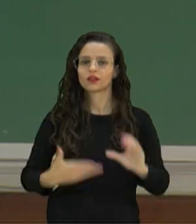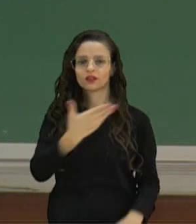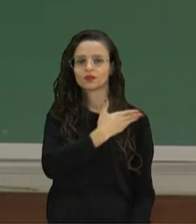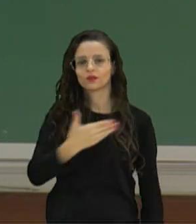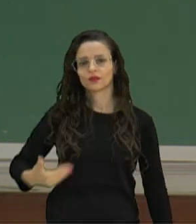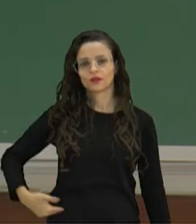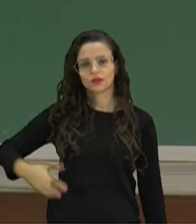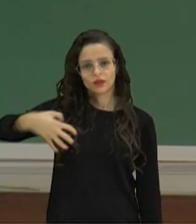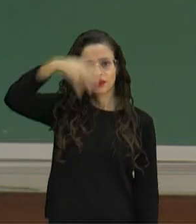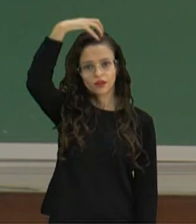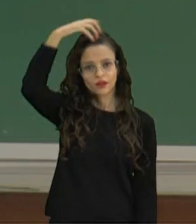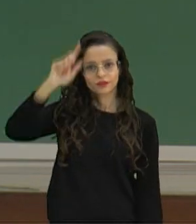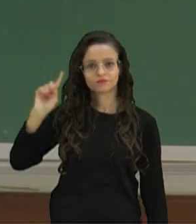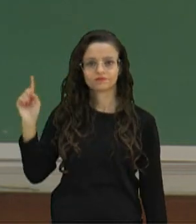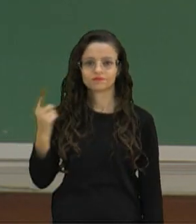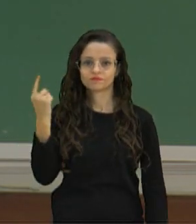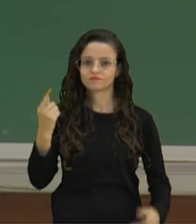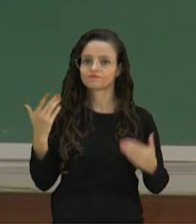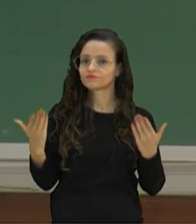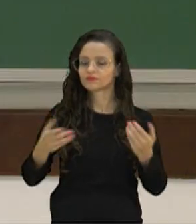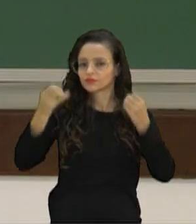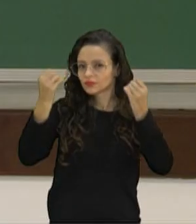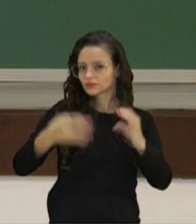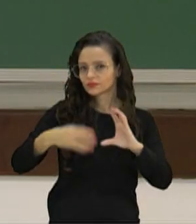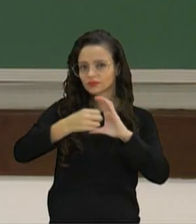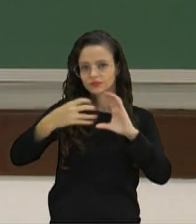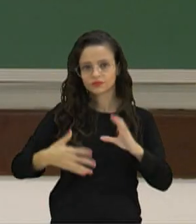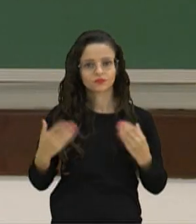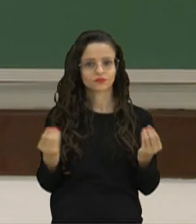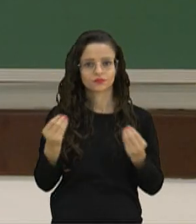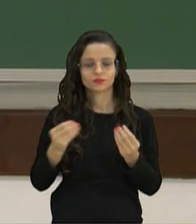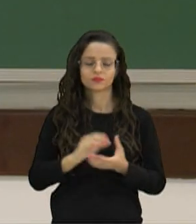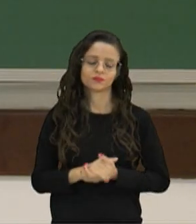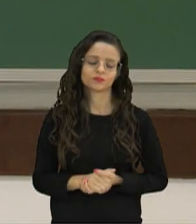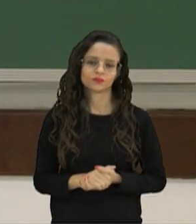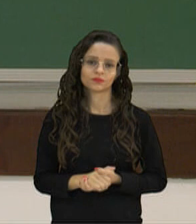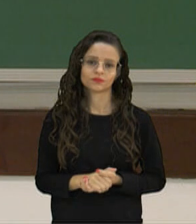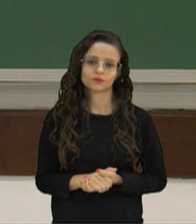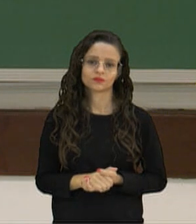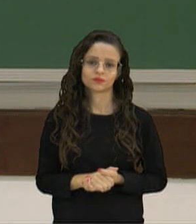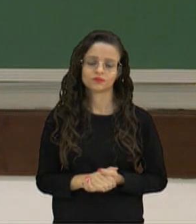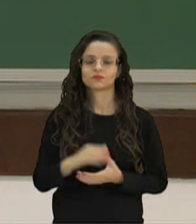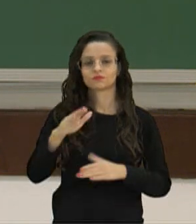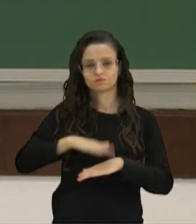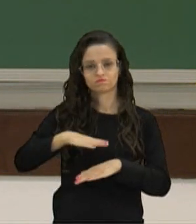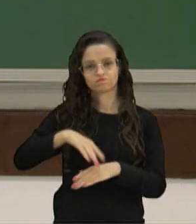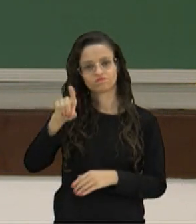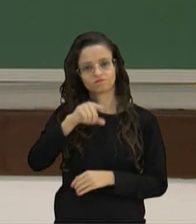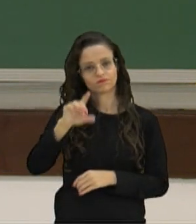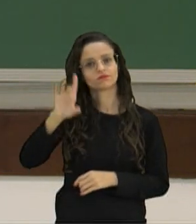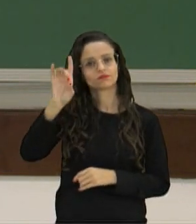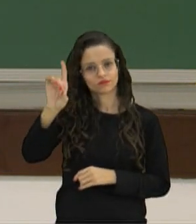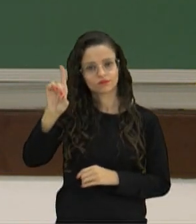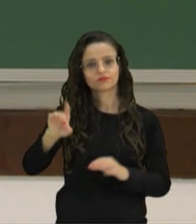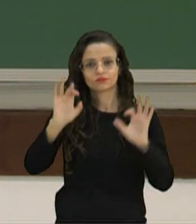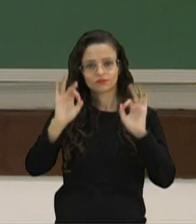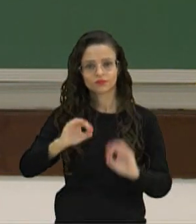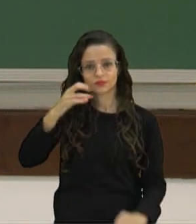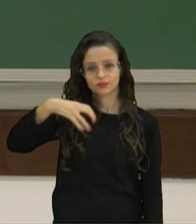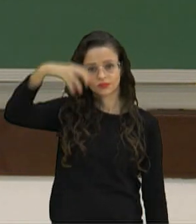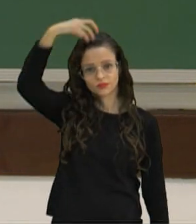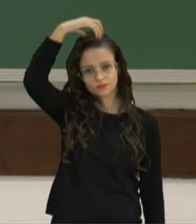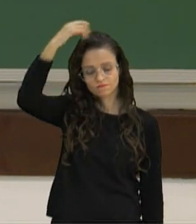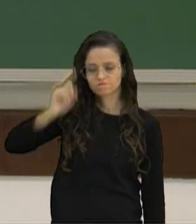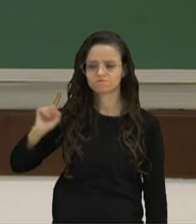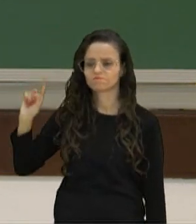do Estado absolutista, ou seja, descreve uma dessas características, né? Se você marcou a alternativa D, o rei detinha todo